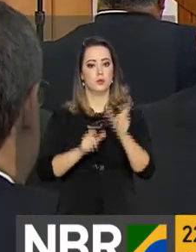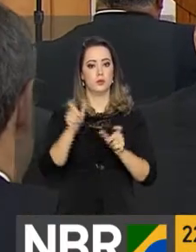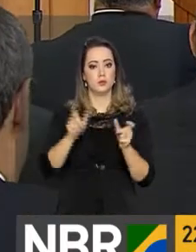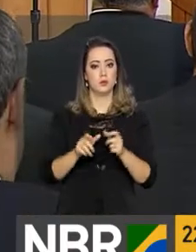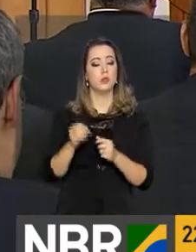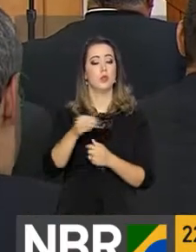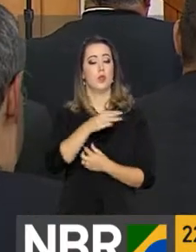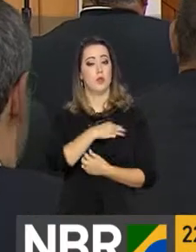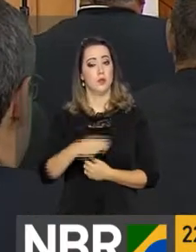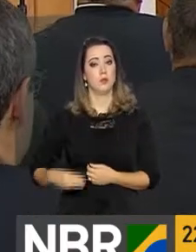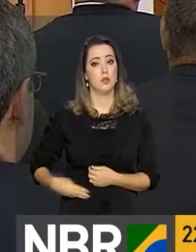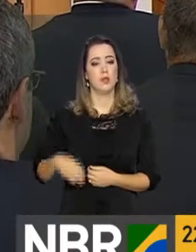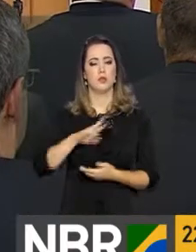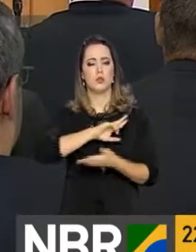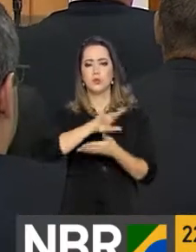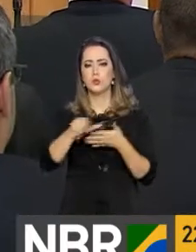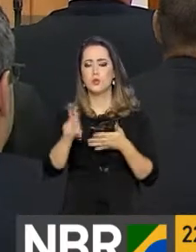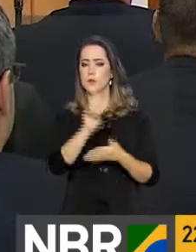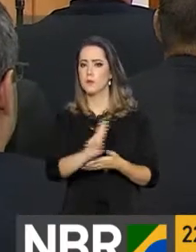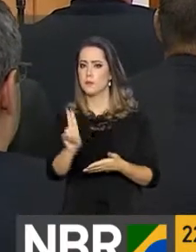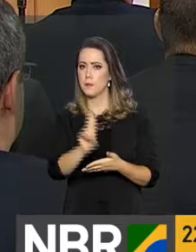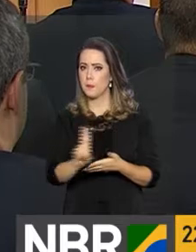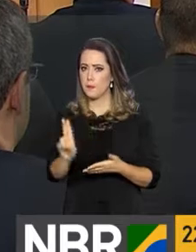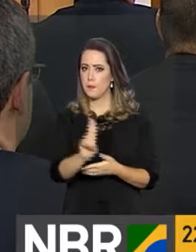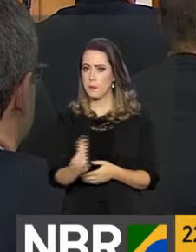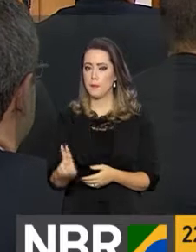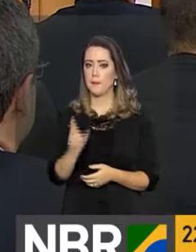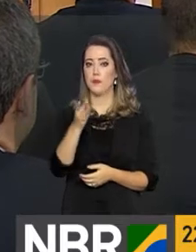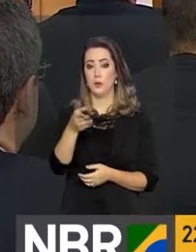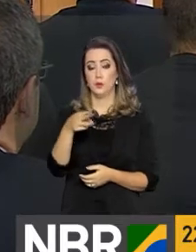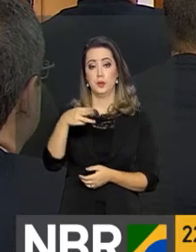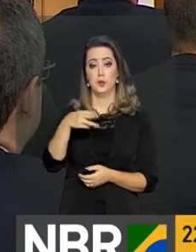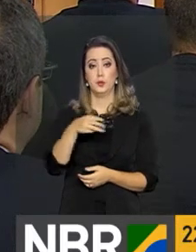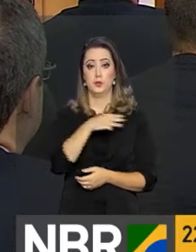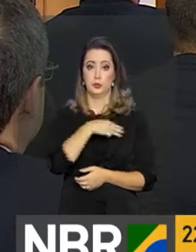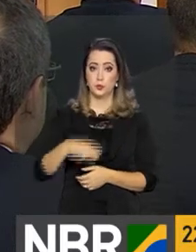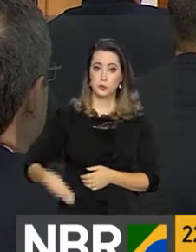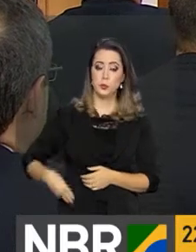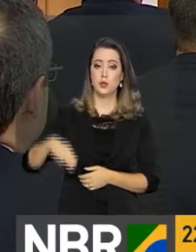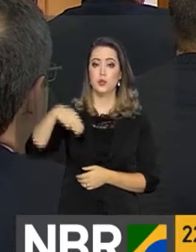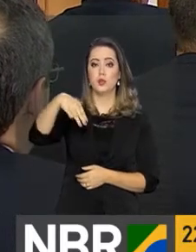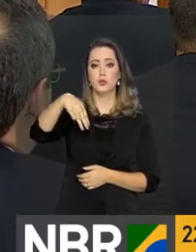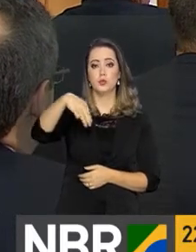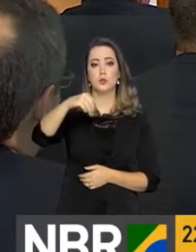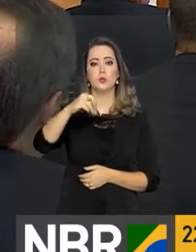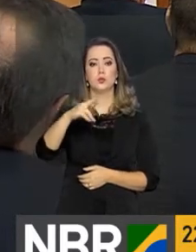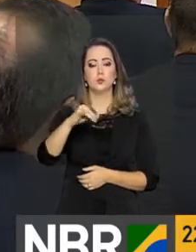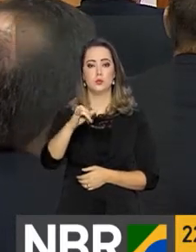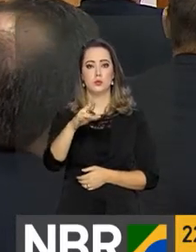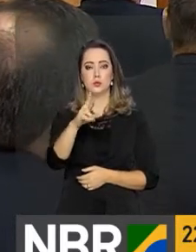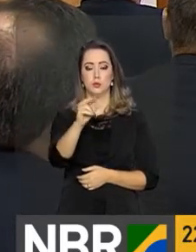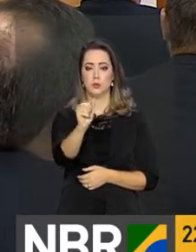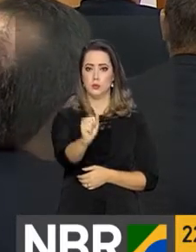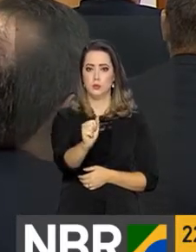o torquato jardim alexandre baldy morrerá moreira franco o